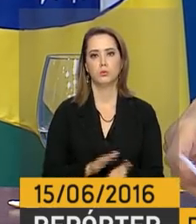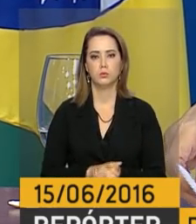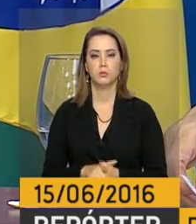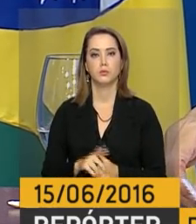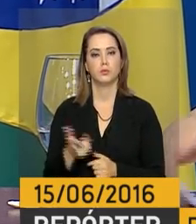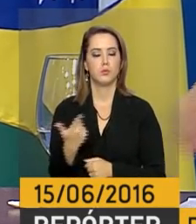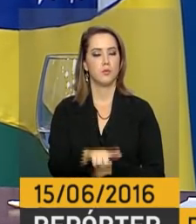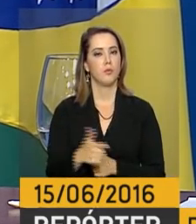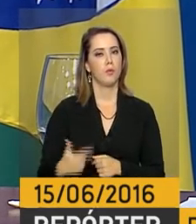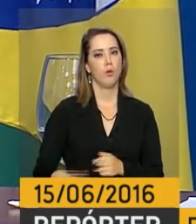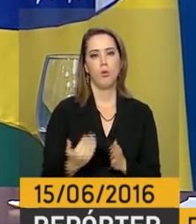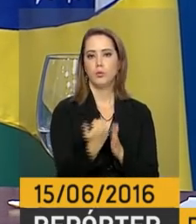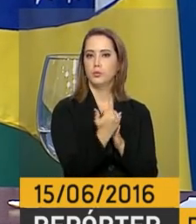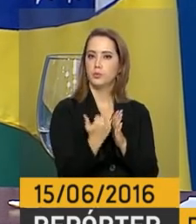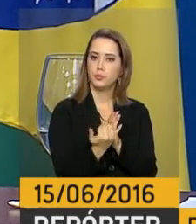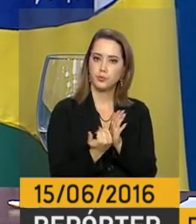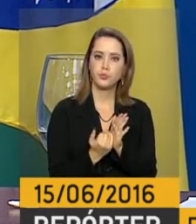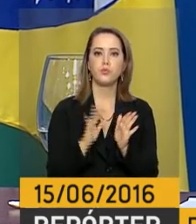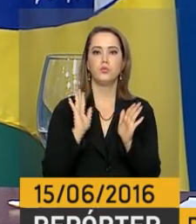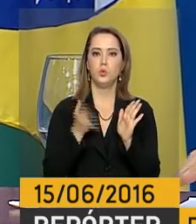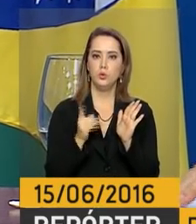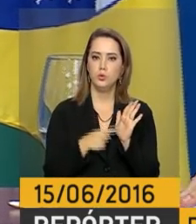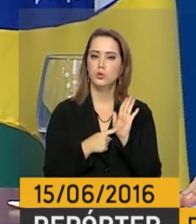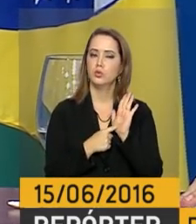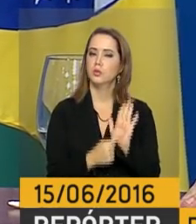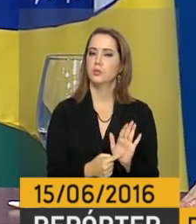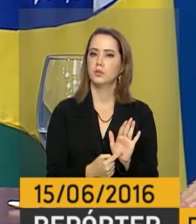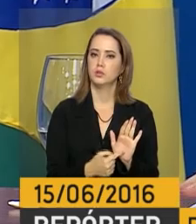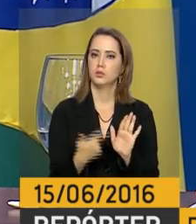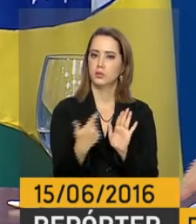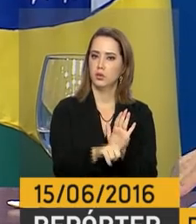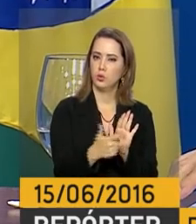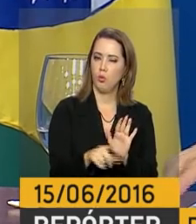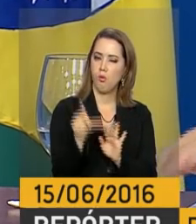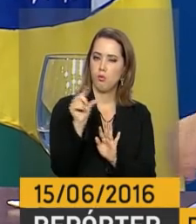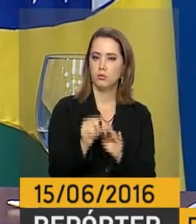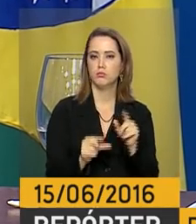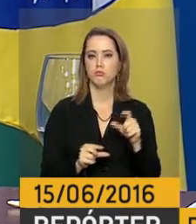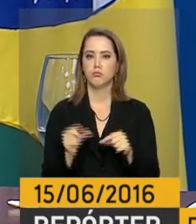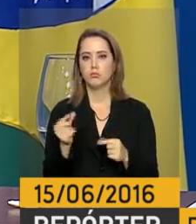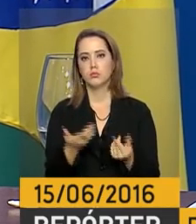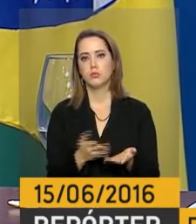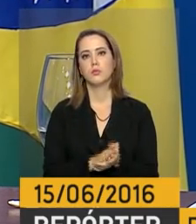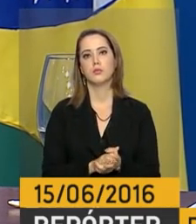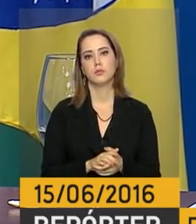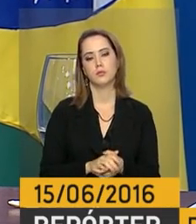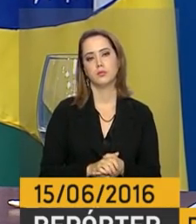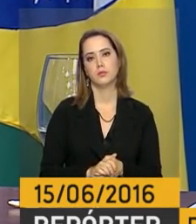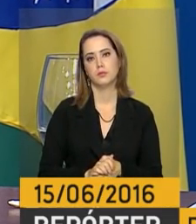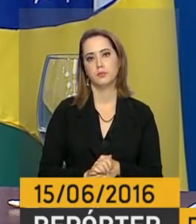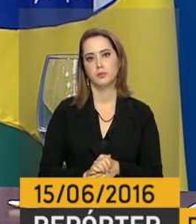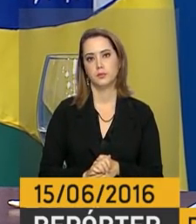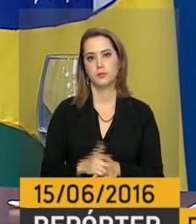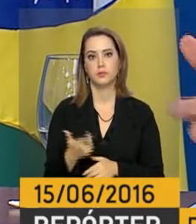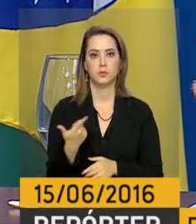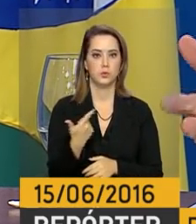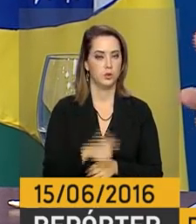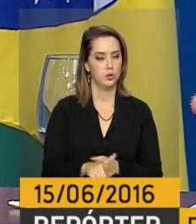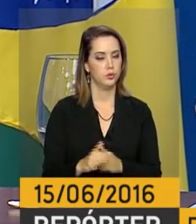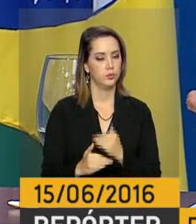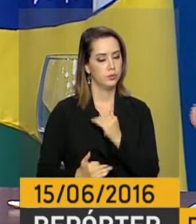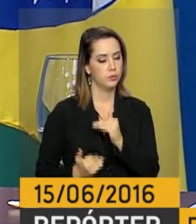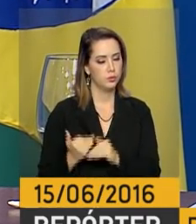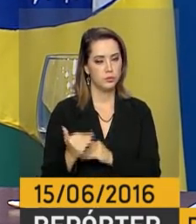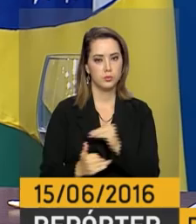outras medidas, além das grandes medidas relacionadas à previdência, etc. Ah, de novo, vamos